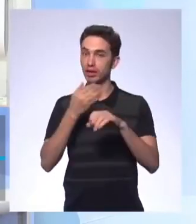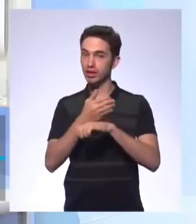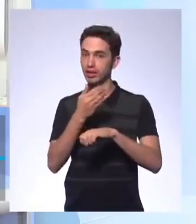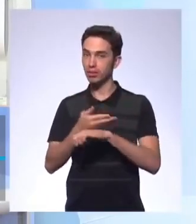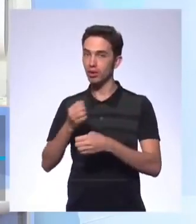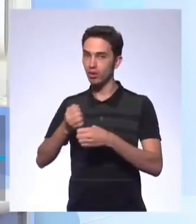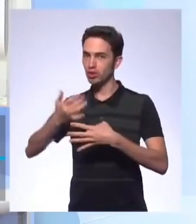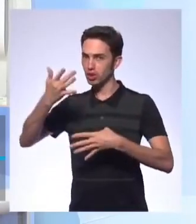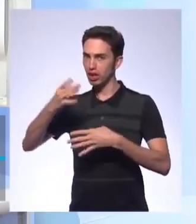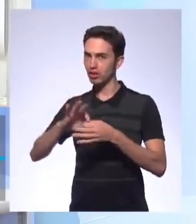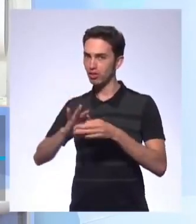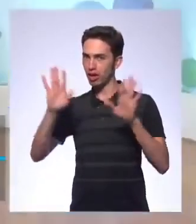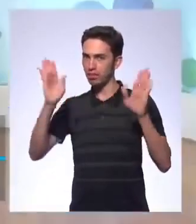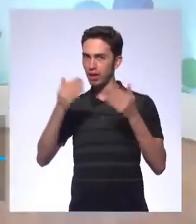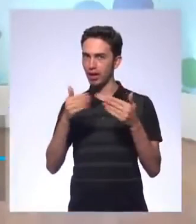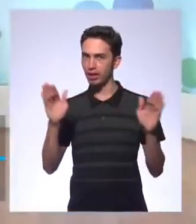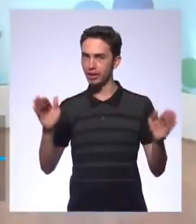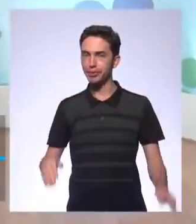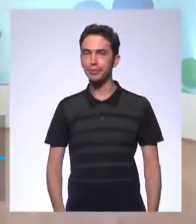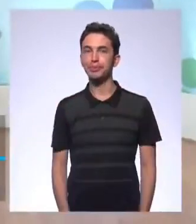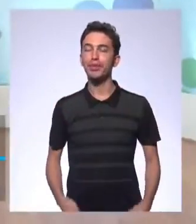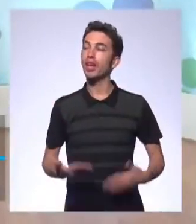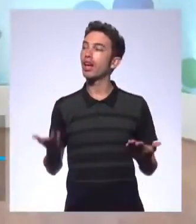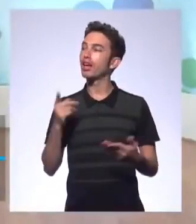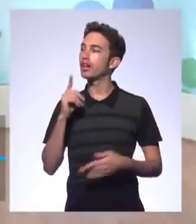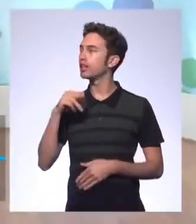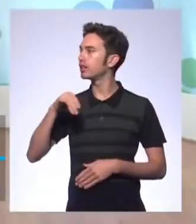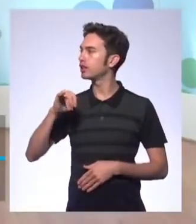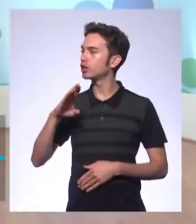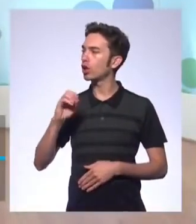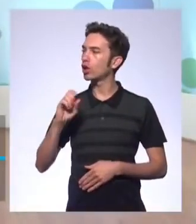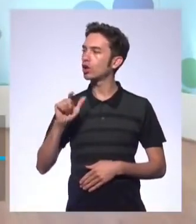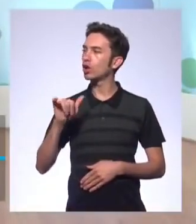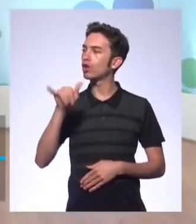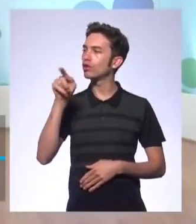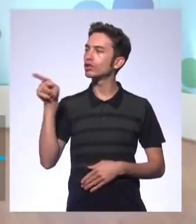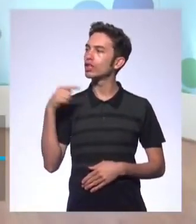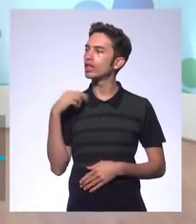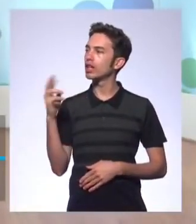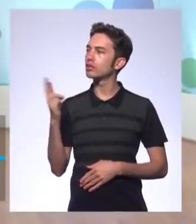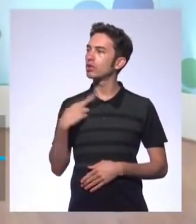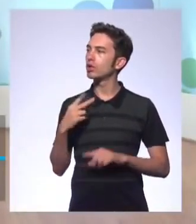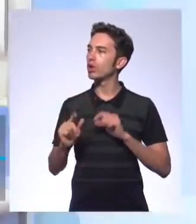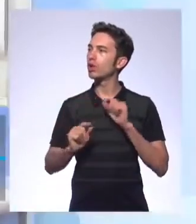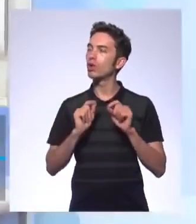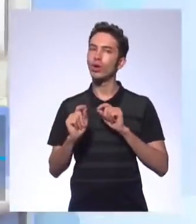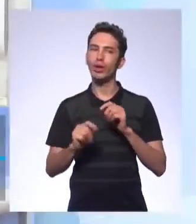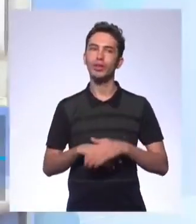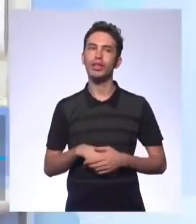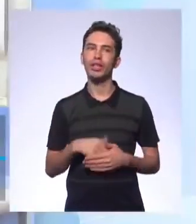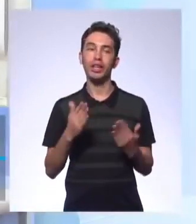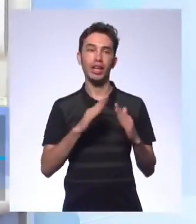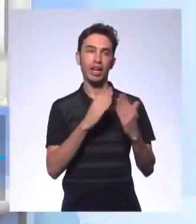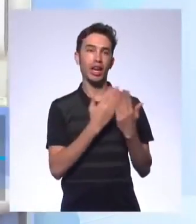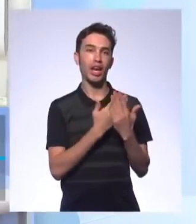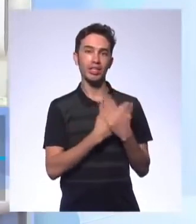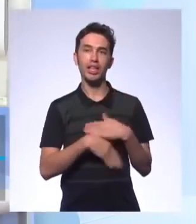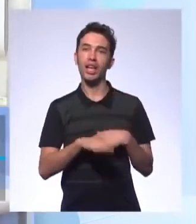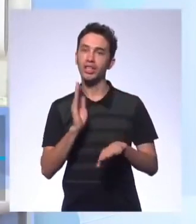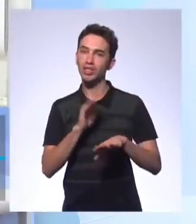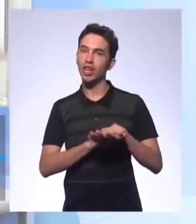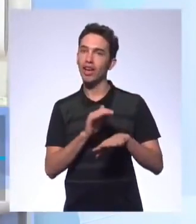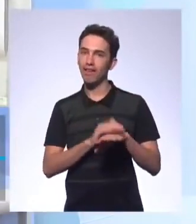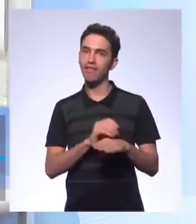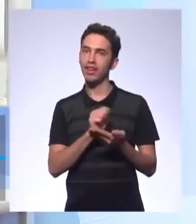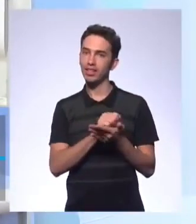participando, está bem? E aí, Nicole, qual a resposta que você colocou? A Nicole, ela já fez essa atividade, né, em casa, então ela já trouxe a